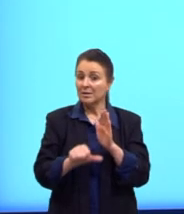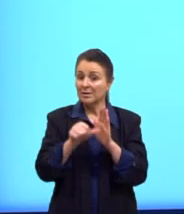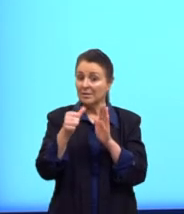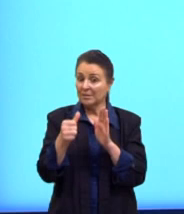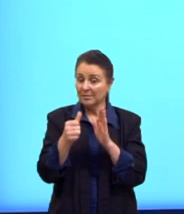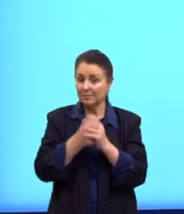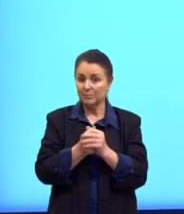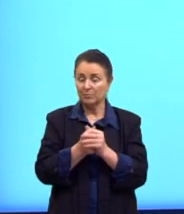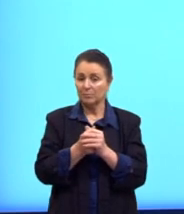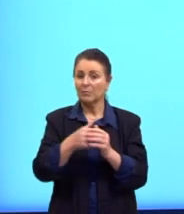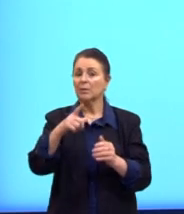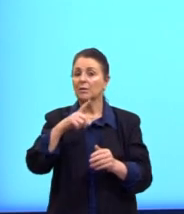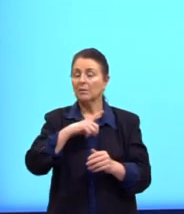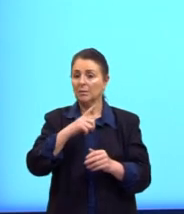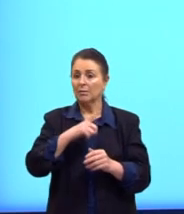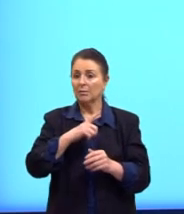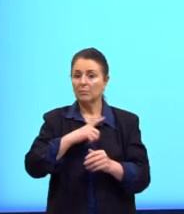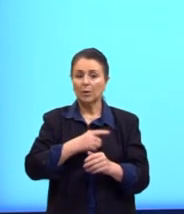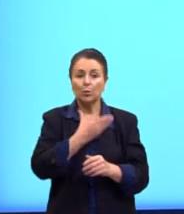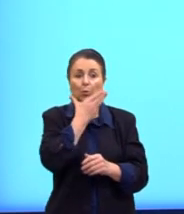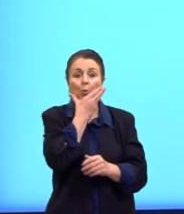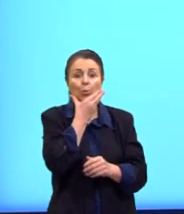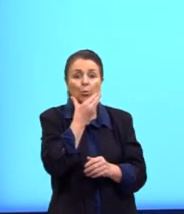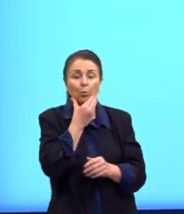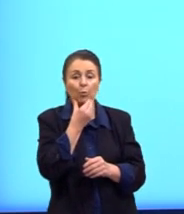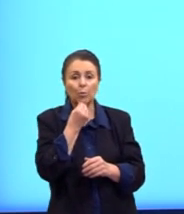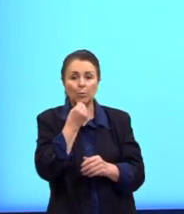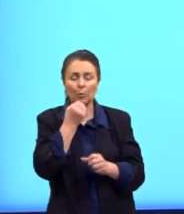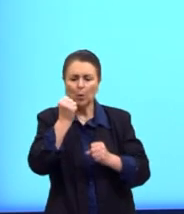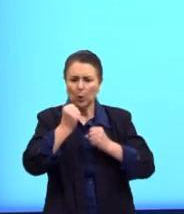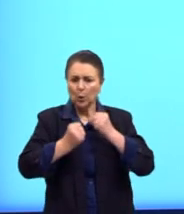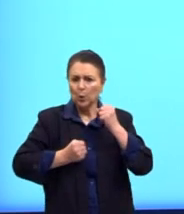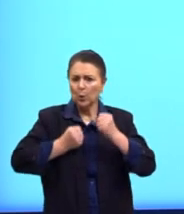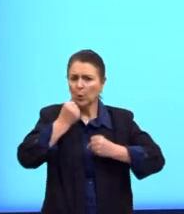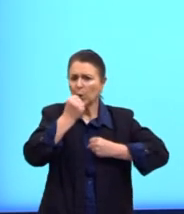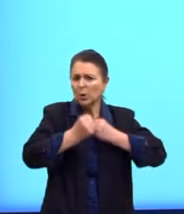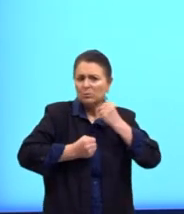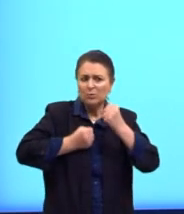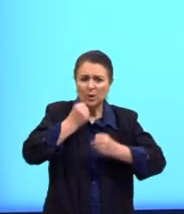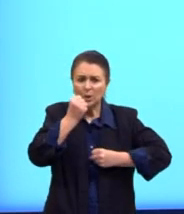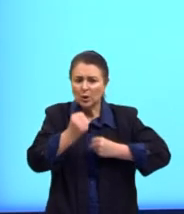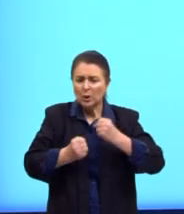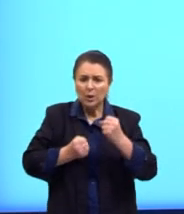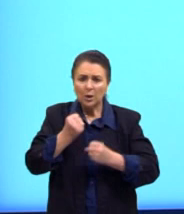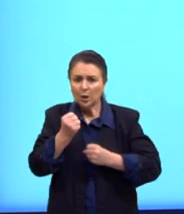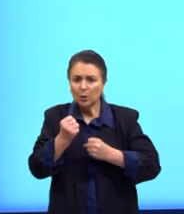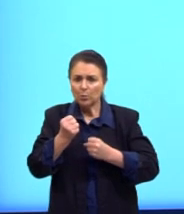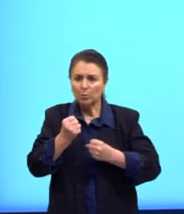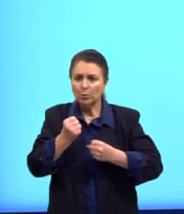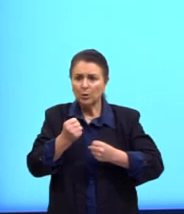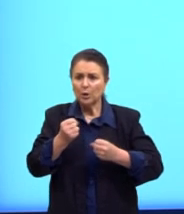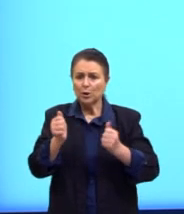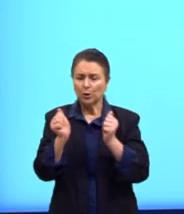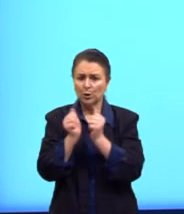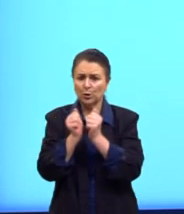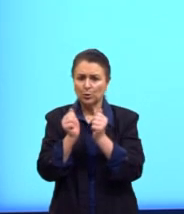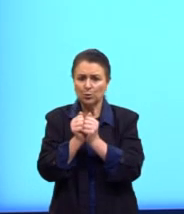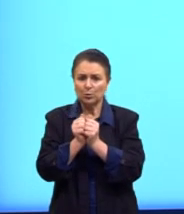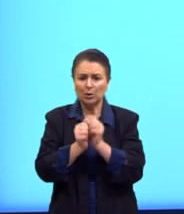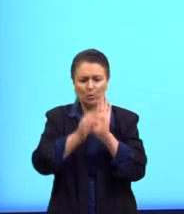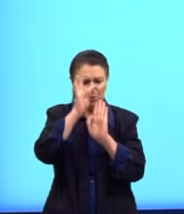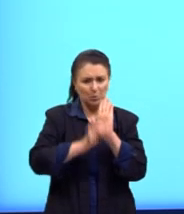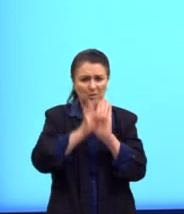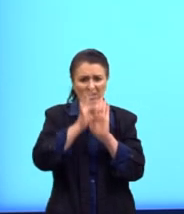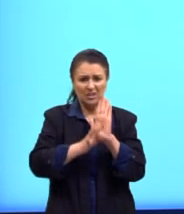a gente tem né um homem que passa correndo carregando ali uns textos